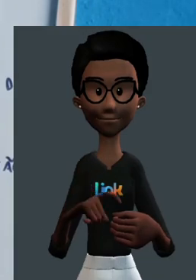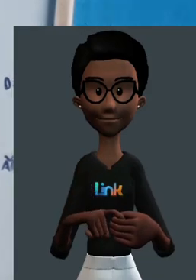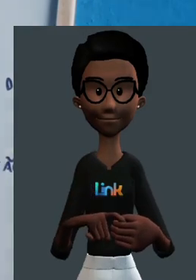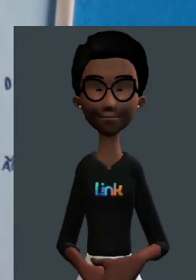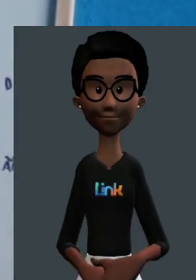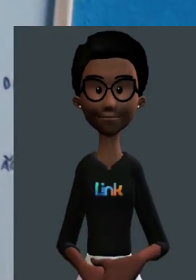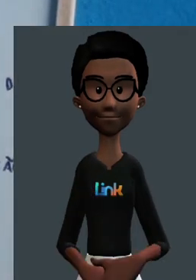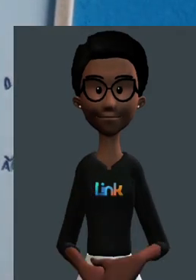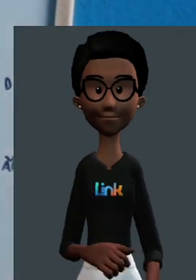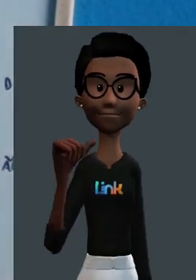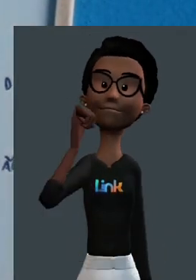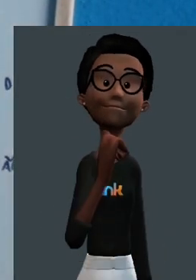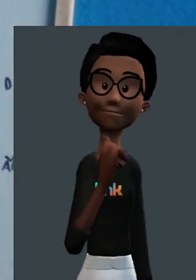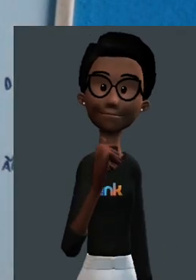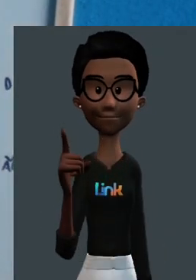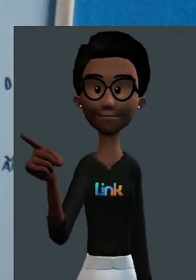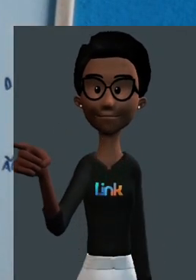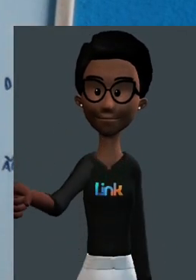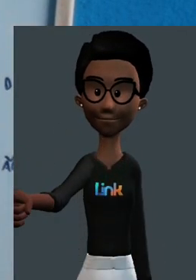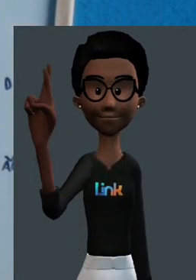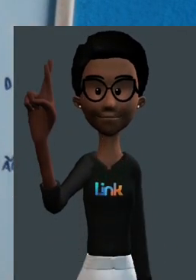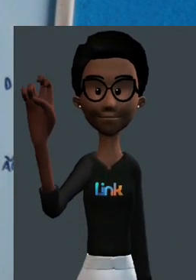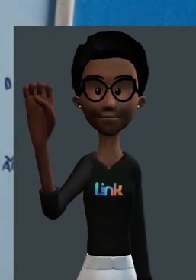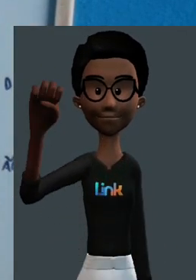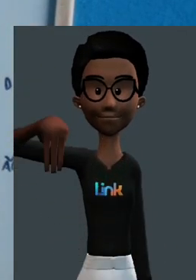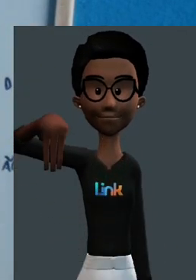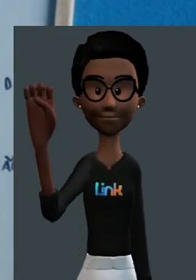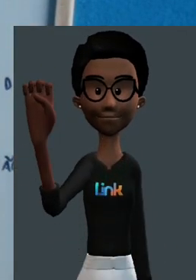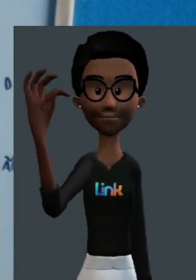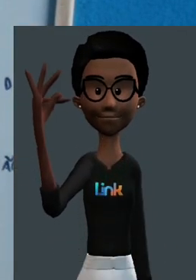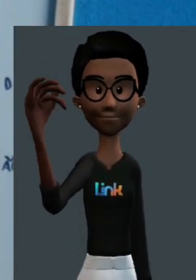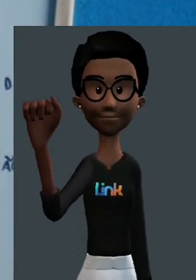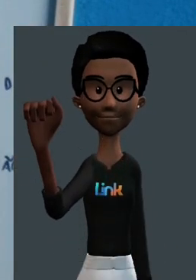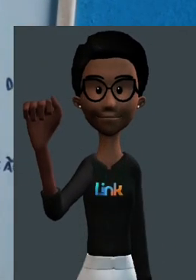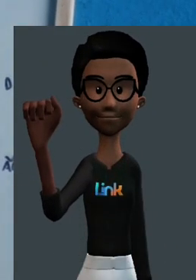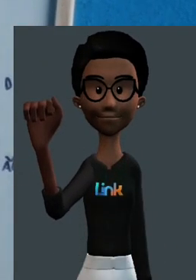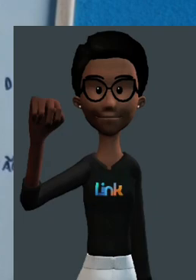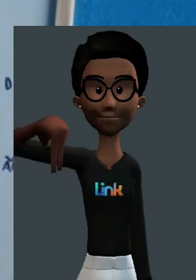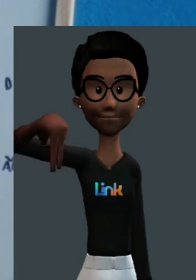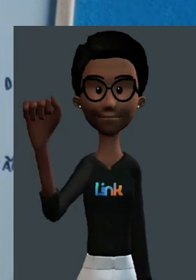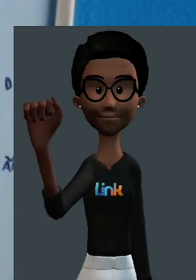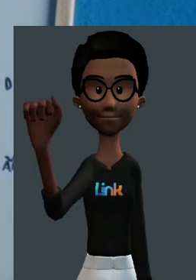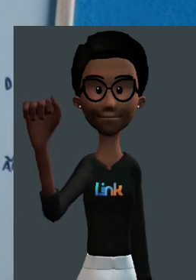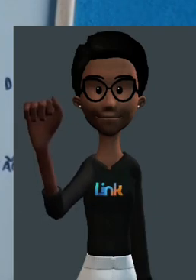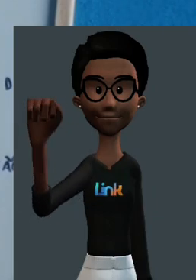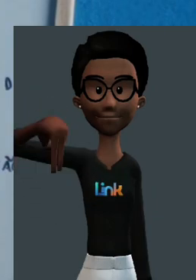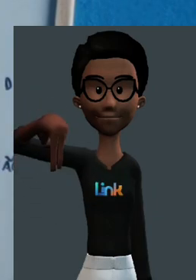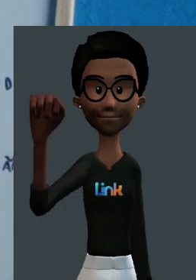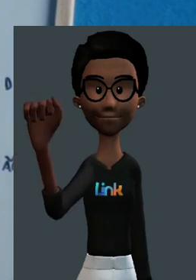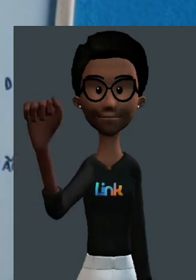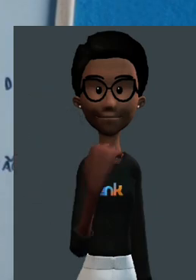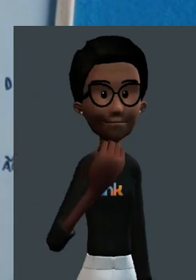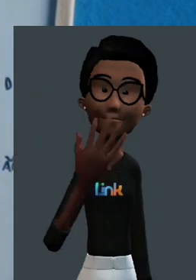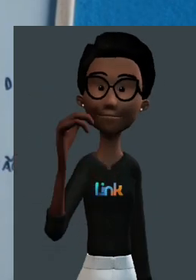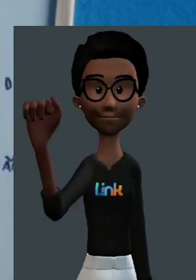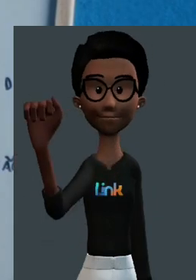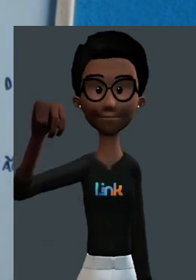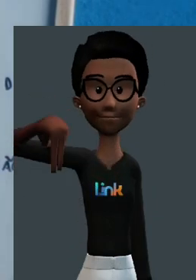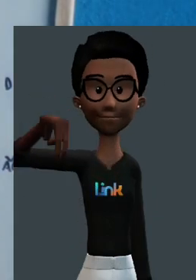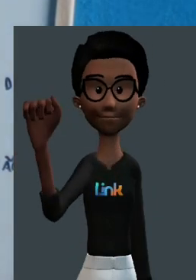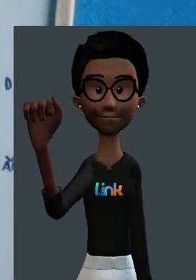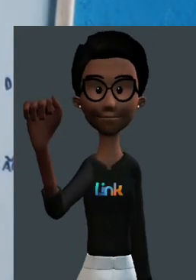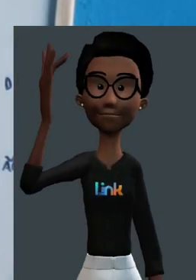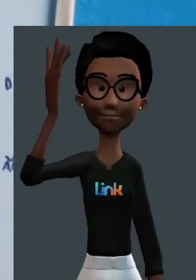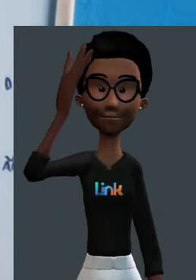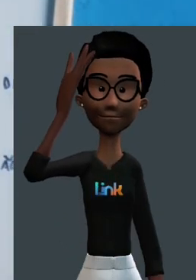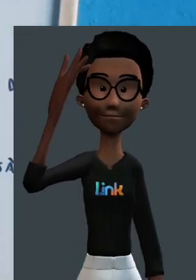esforço. Ele trocou a palavra esforço por suor para, nesse sentido, ficar uma coisa que dá a entender